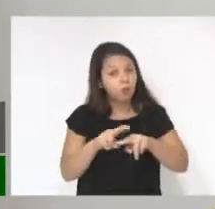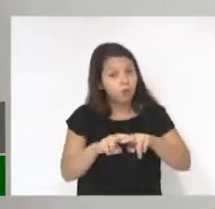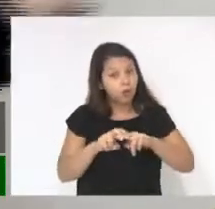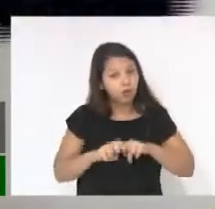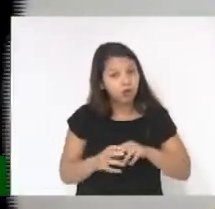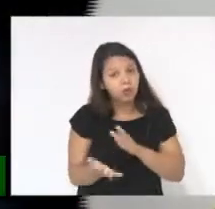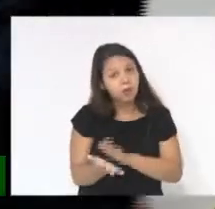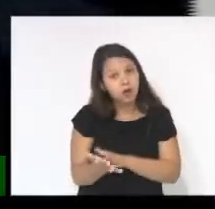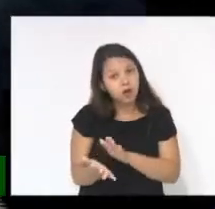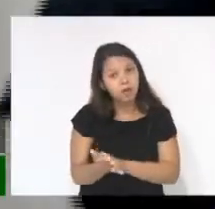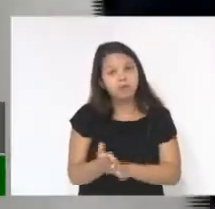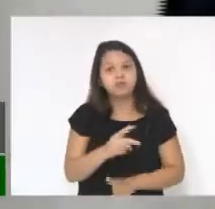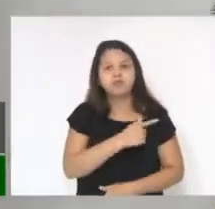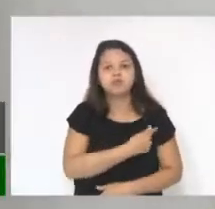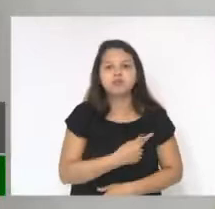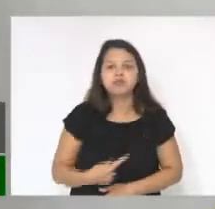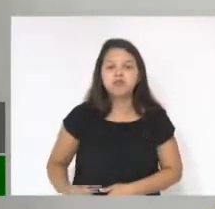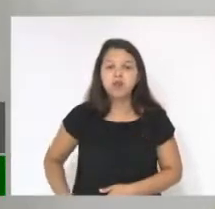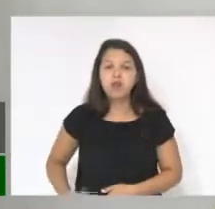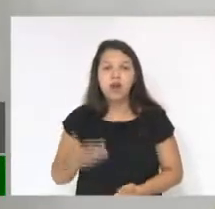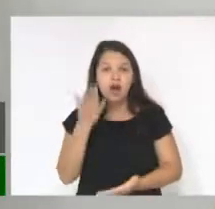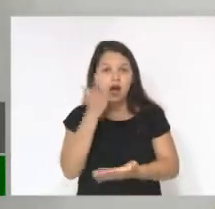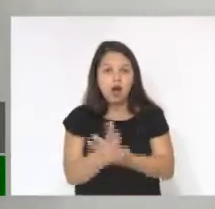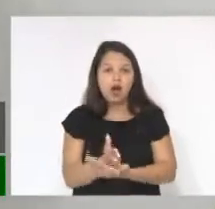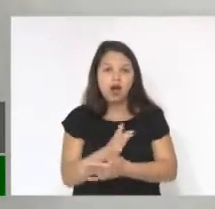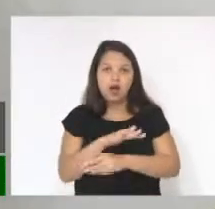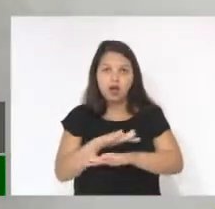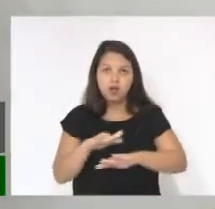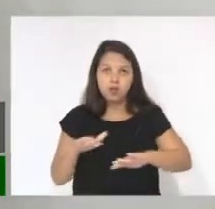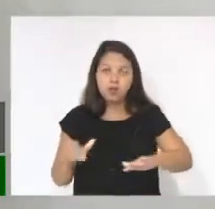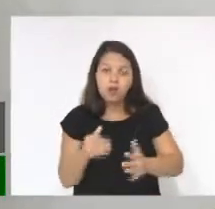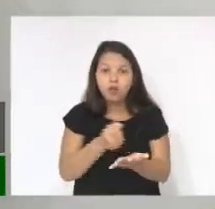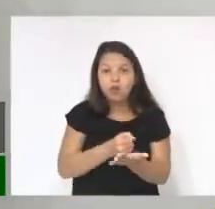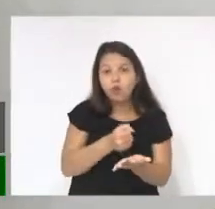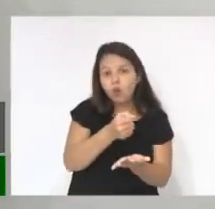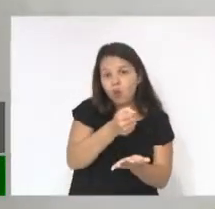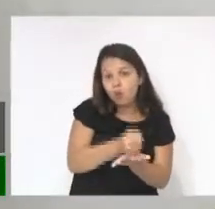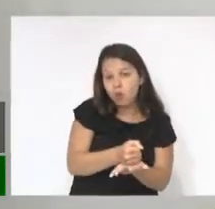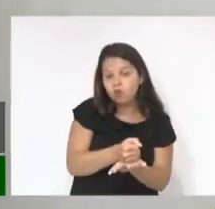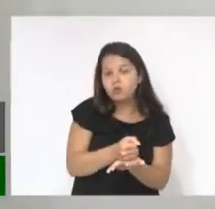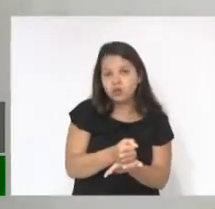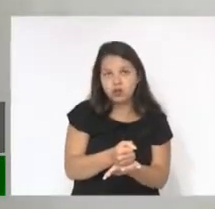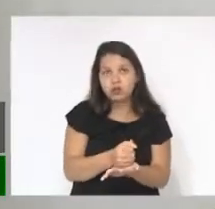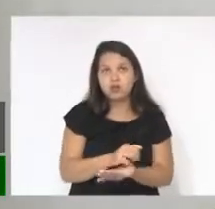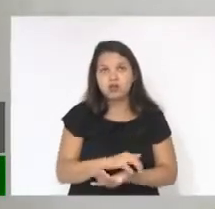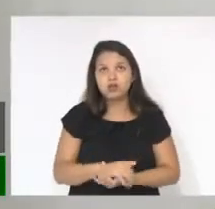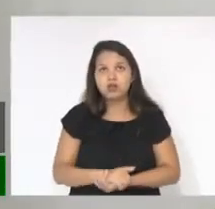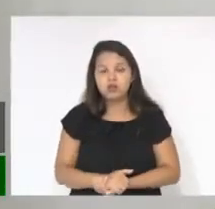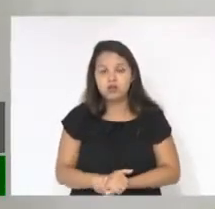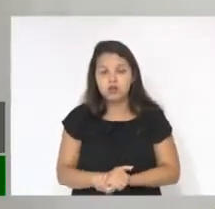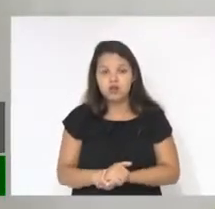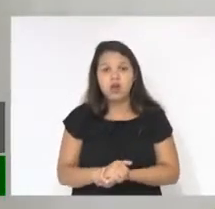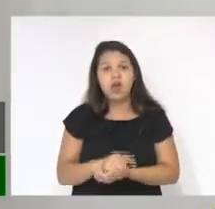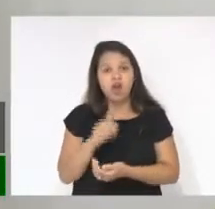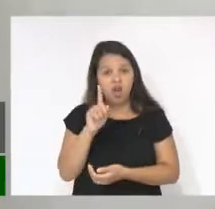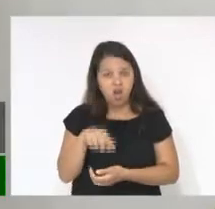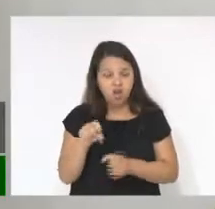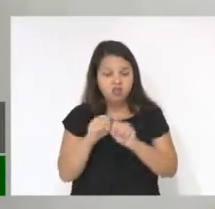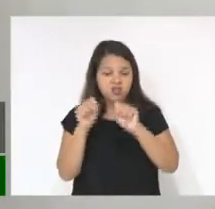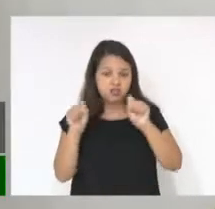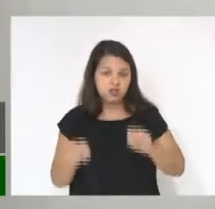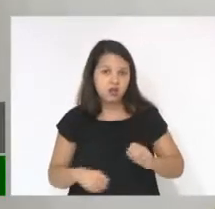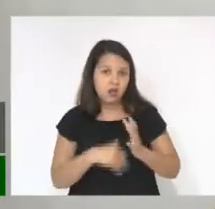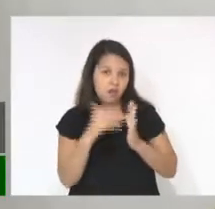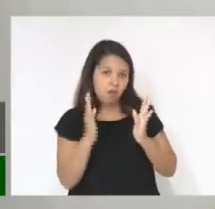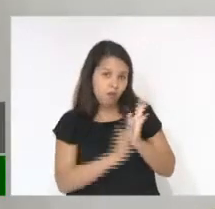ter acabado com esse contrato, esses contratos da indústria da multa aqui em Santa